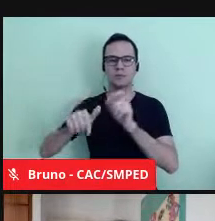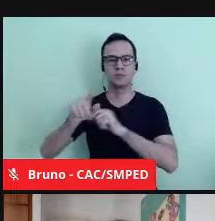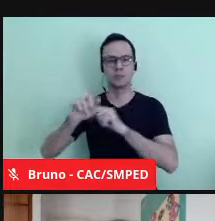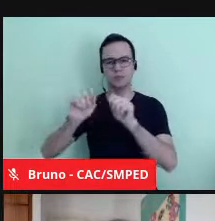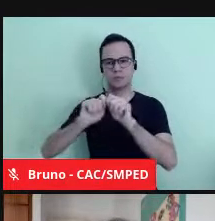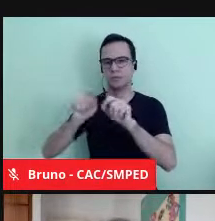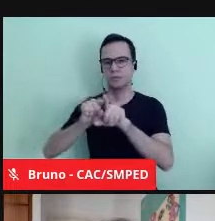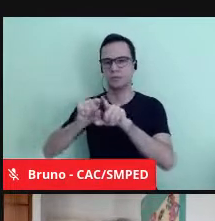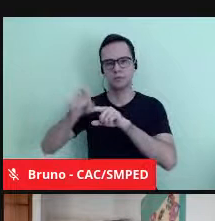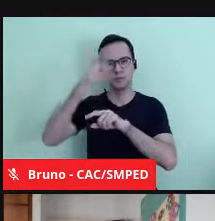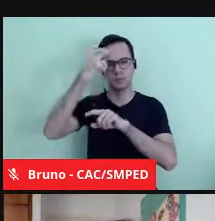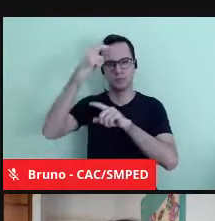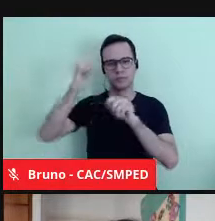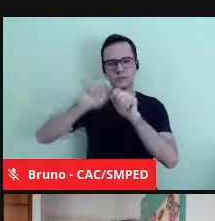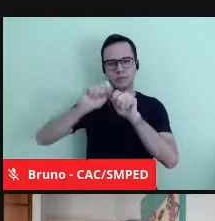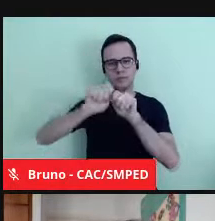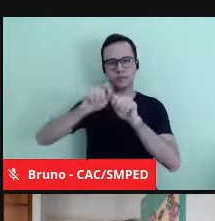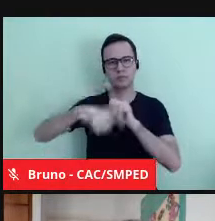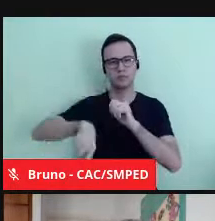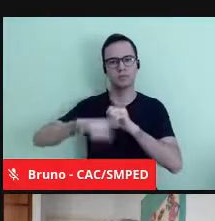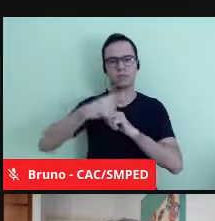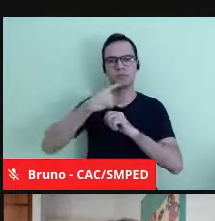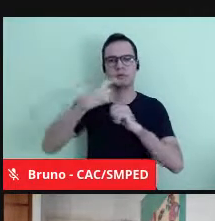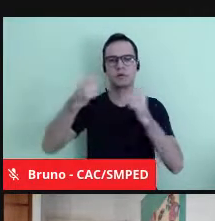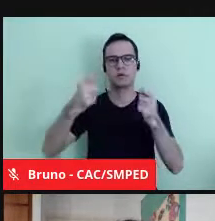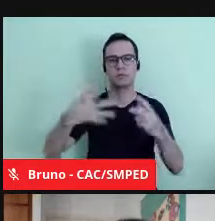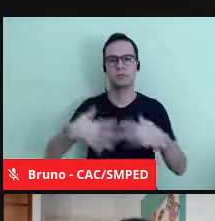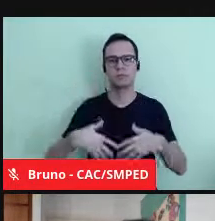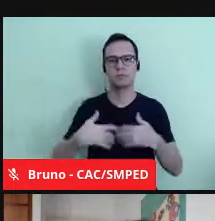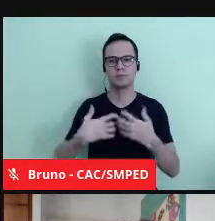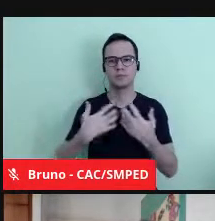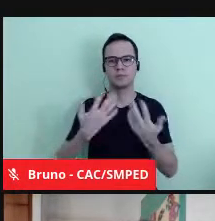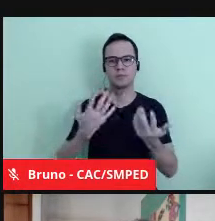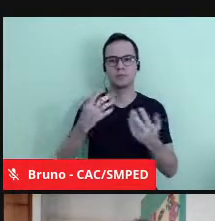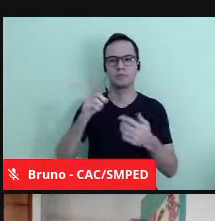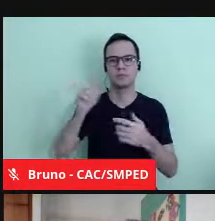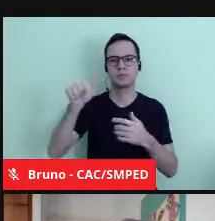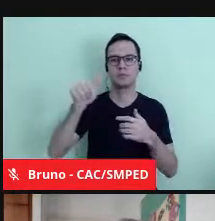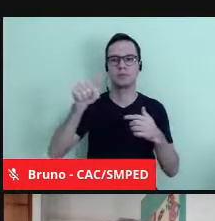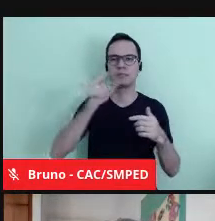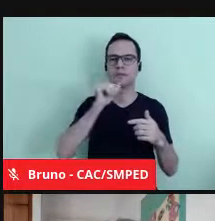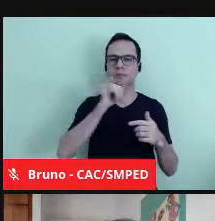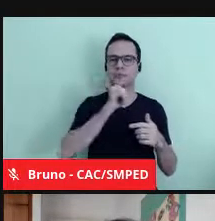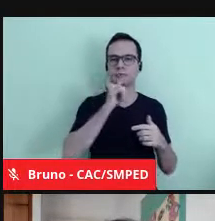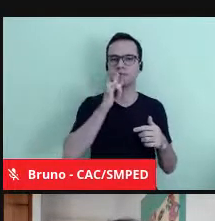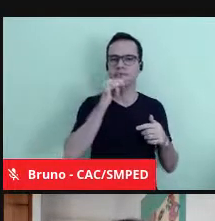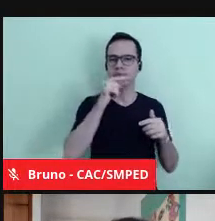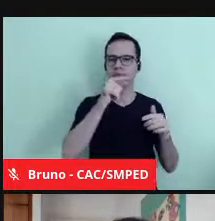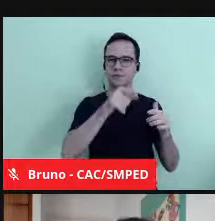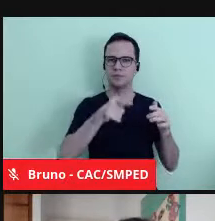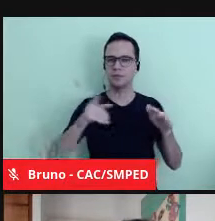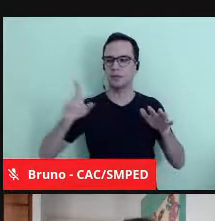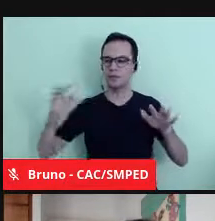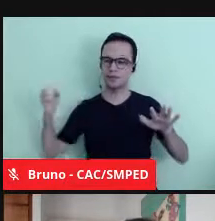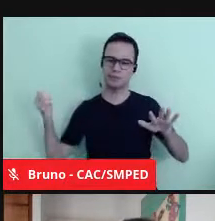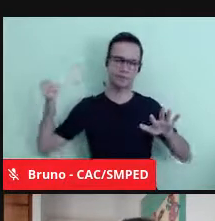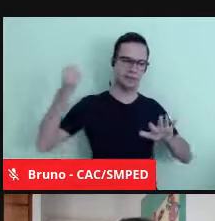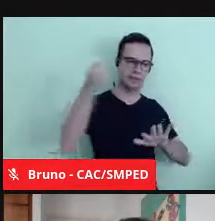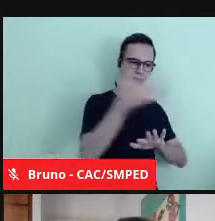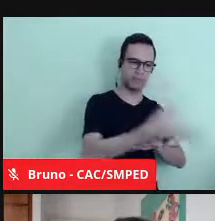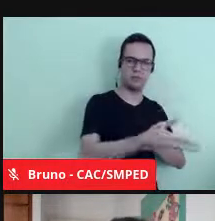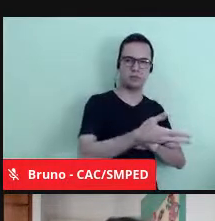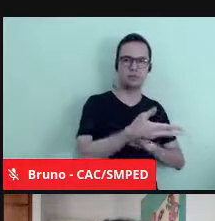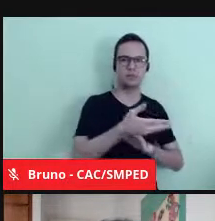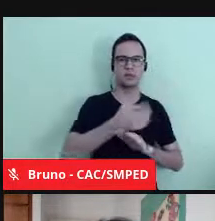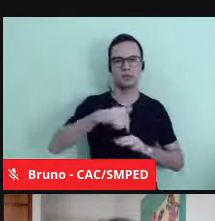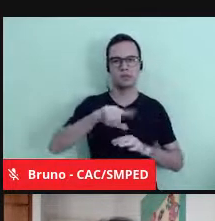de cultura, né? Então, a gente não está, quando a gente fala de, não é levar o céu até a periferia, né? Mas é e levar, e por isso levando